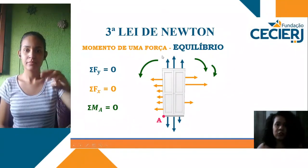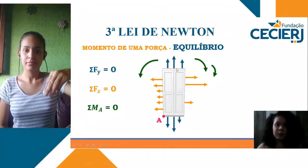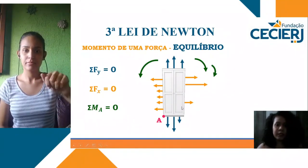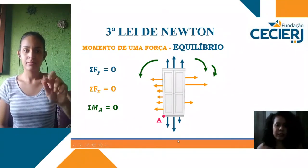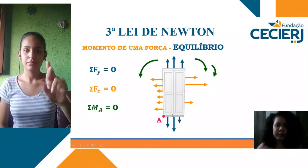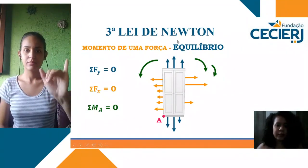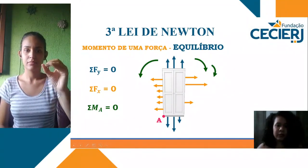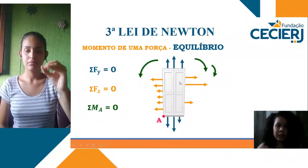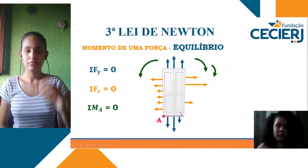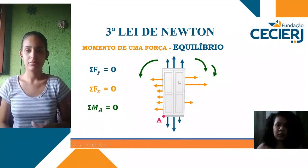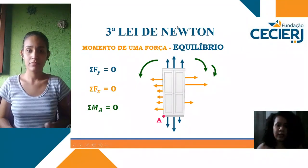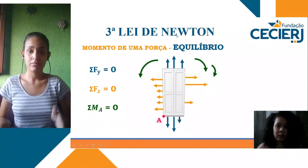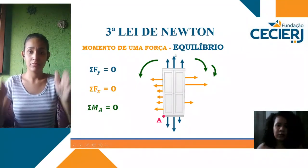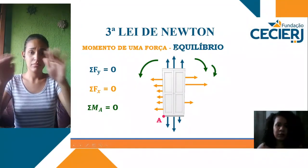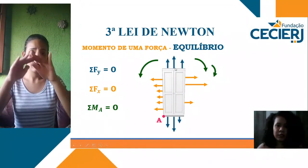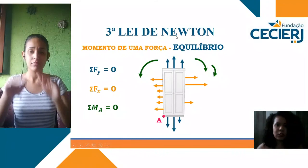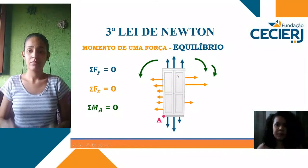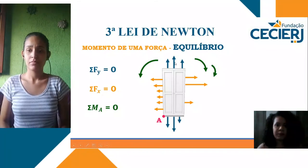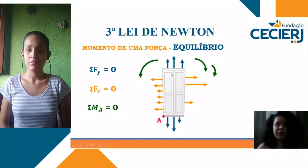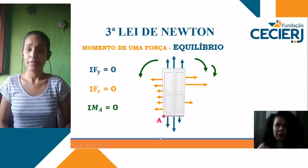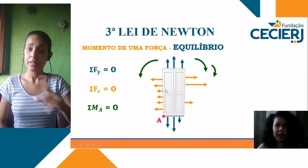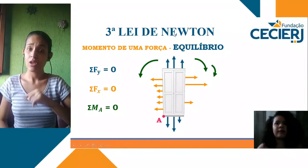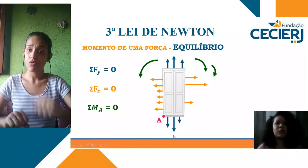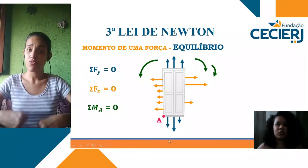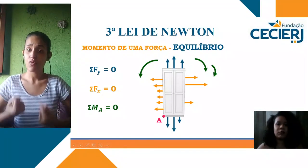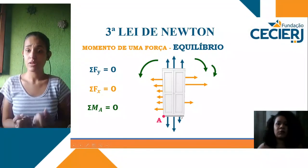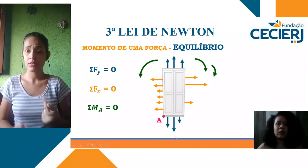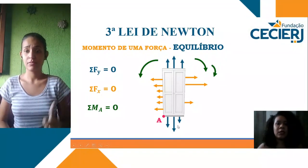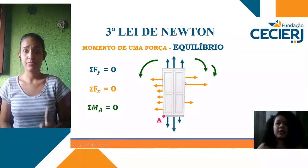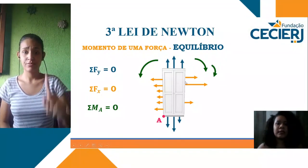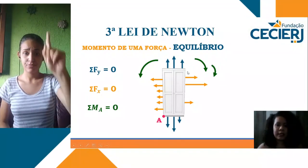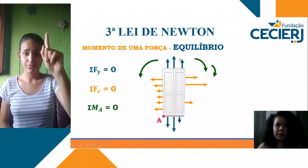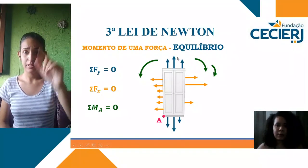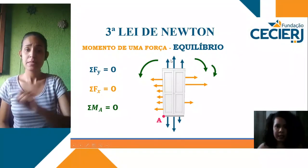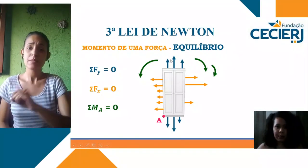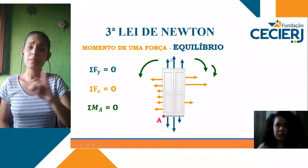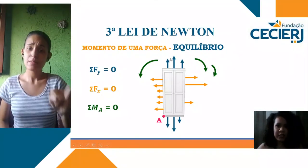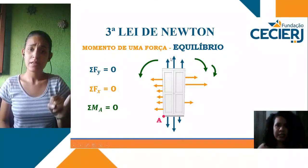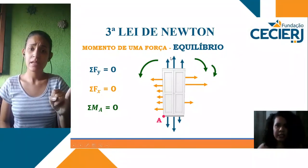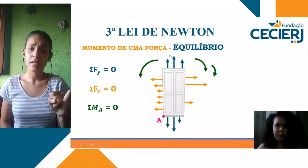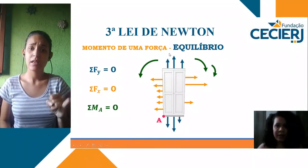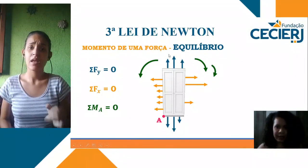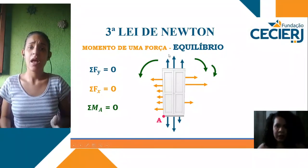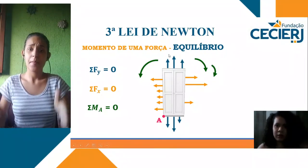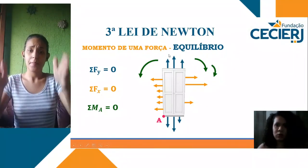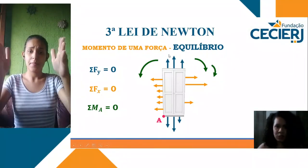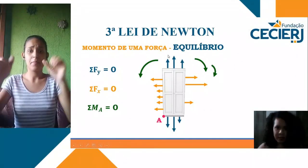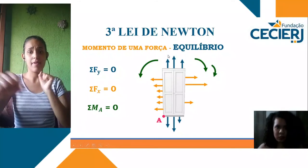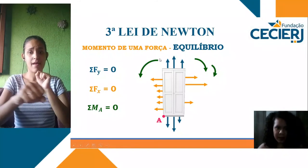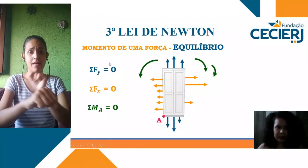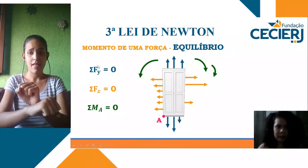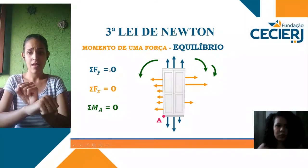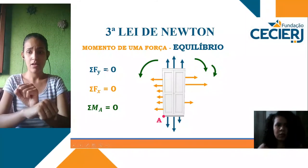e a gente precisa pensar no seguinte: existem forças verticais agindo, e se esse armário está em equilíbrio parado, guardando